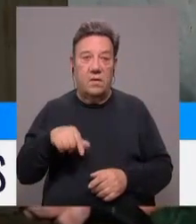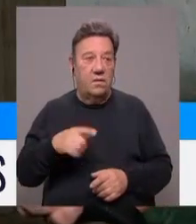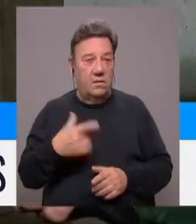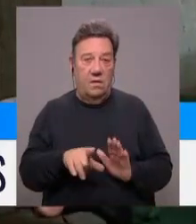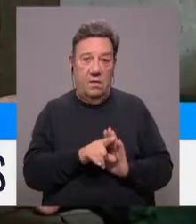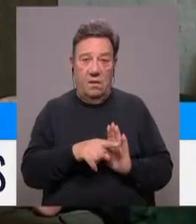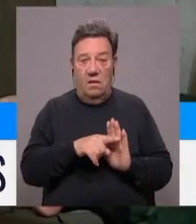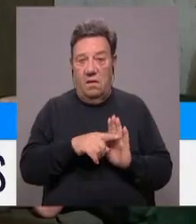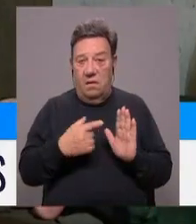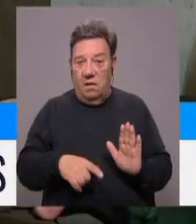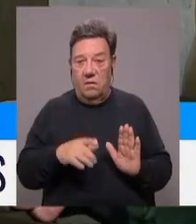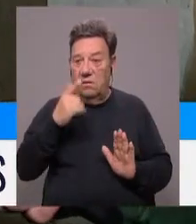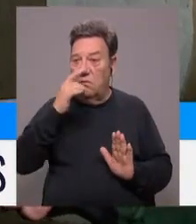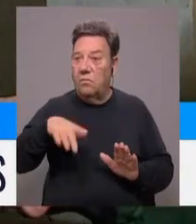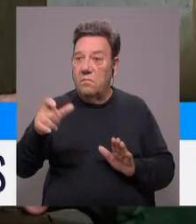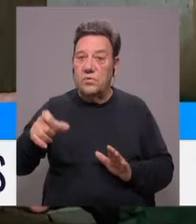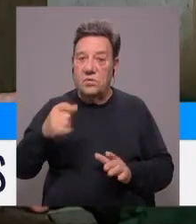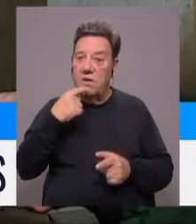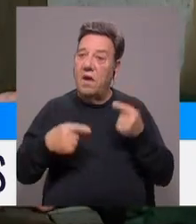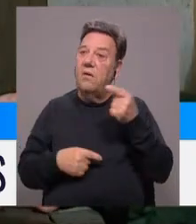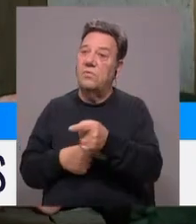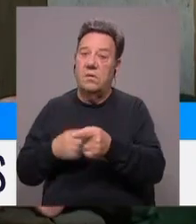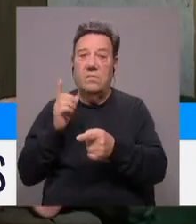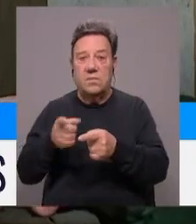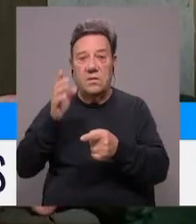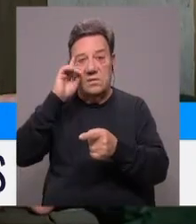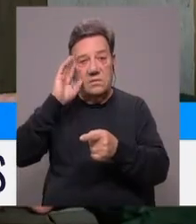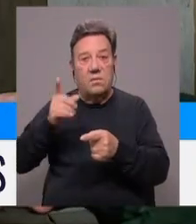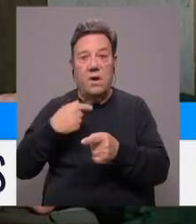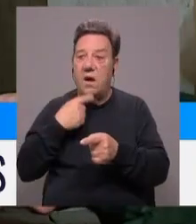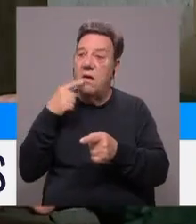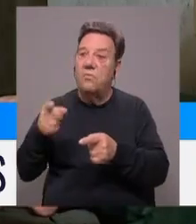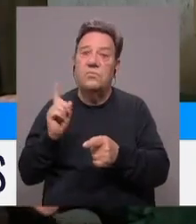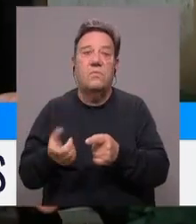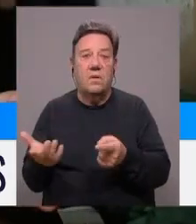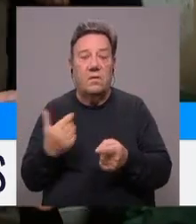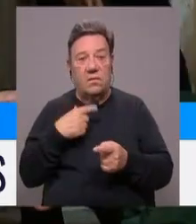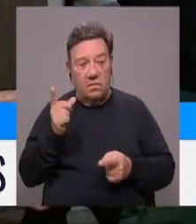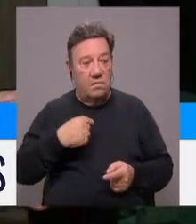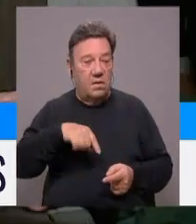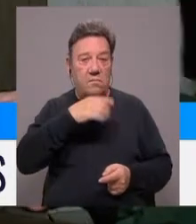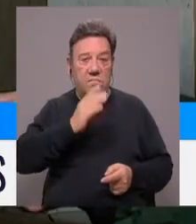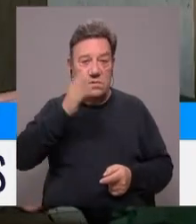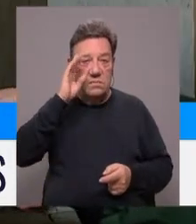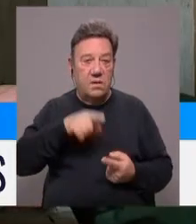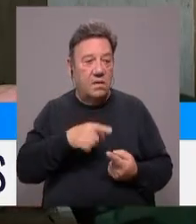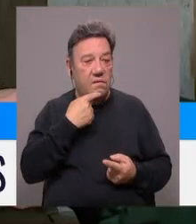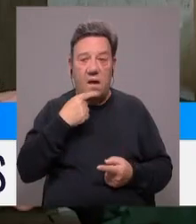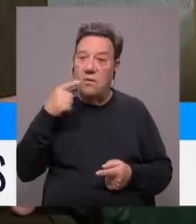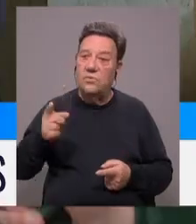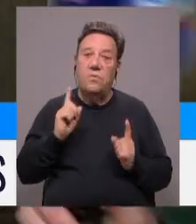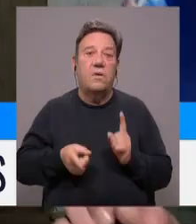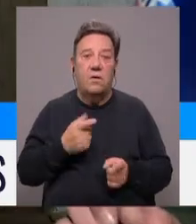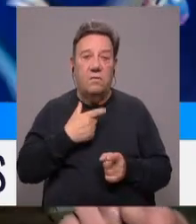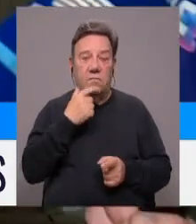e qualquer pessoa que seja acusada tem que saber de que é acusada. E nós também temos que saber que acusação é. Para podermos